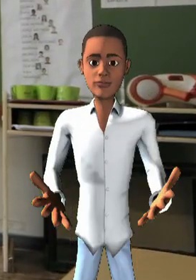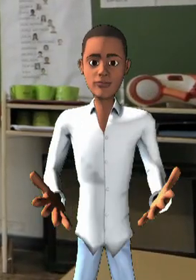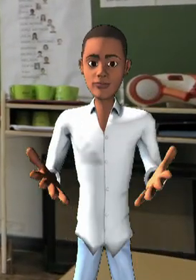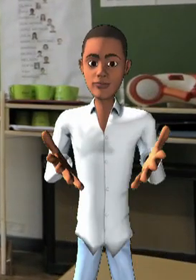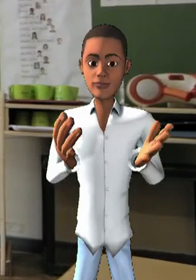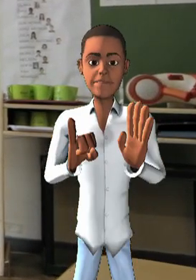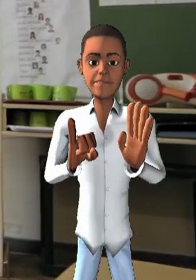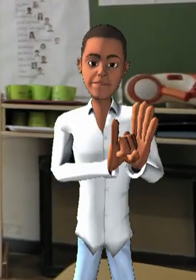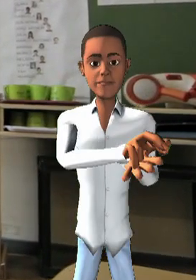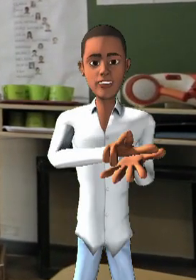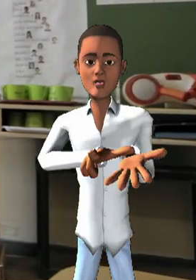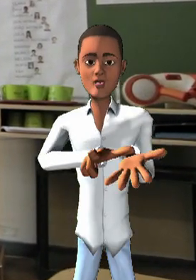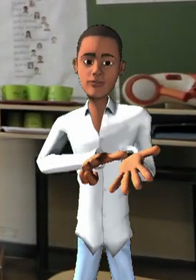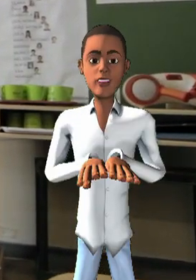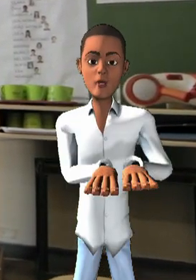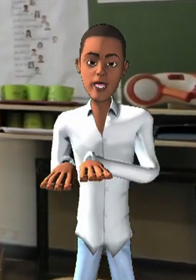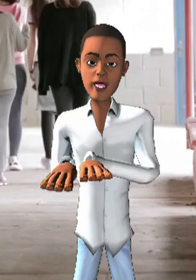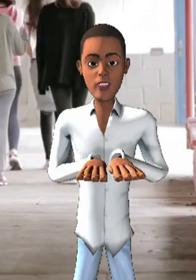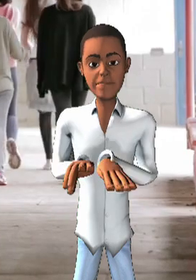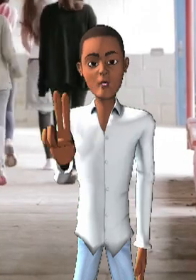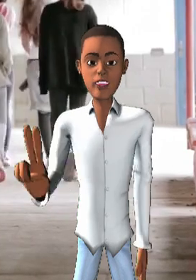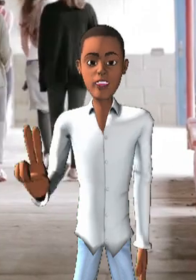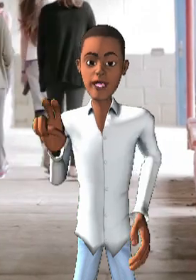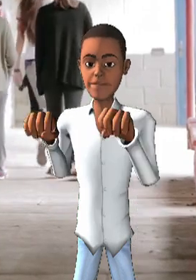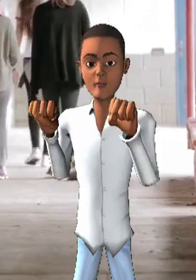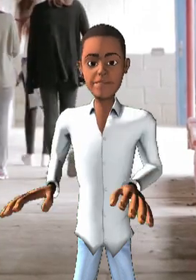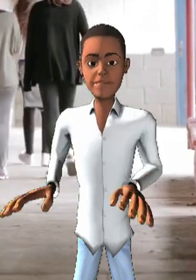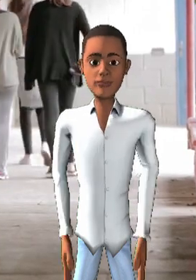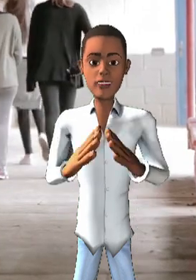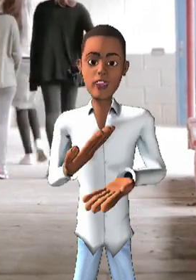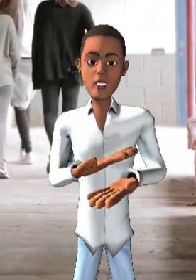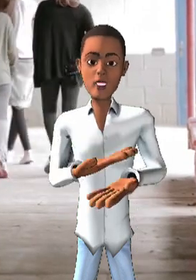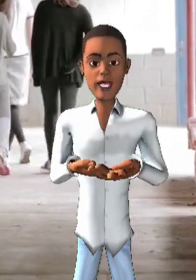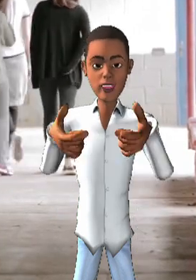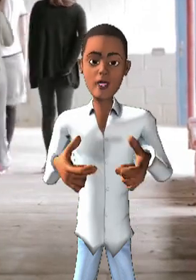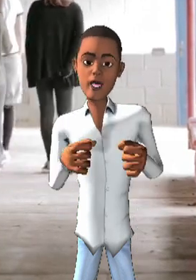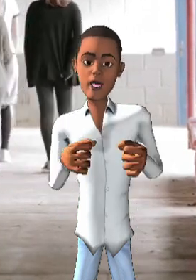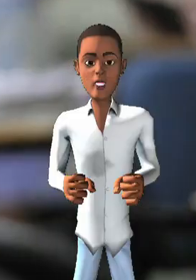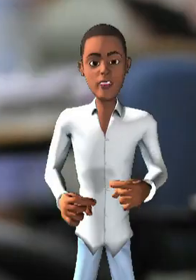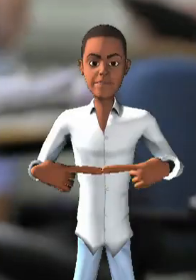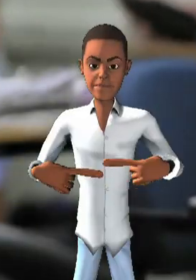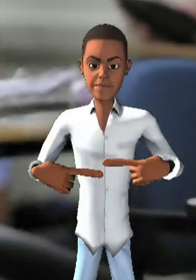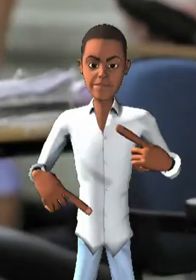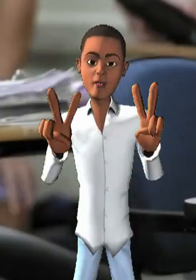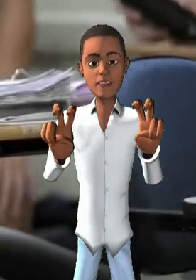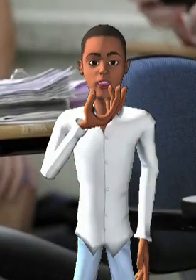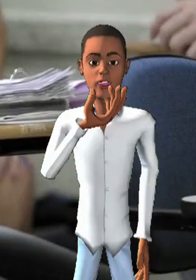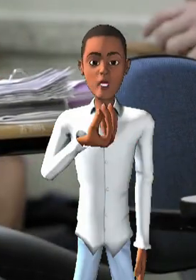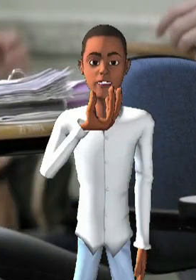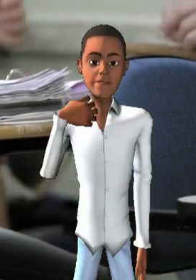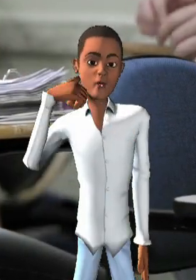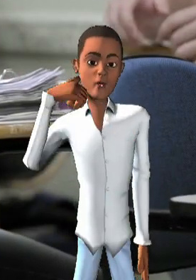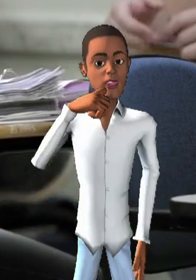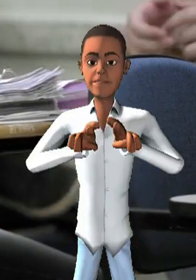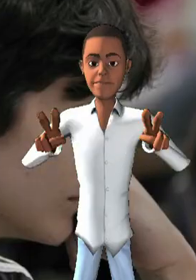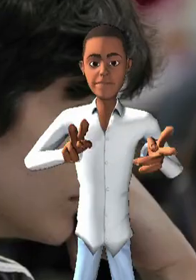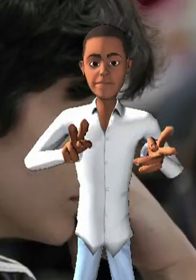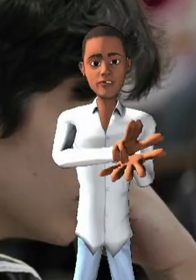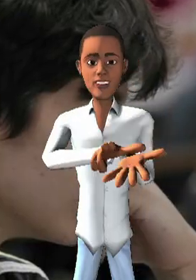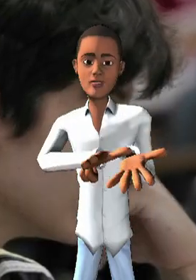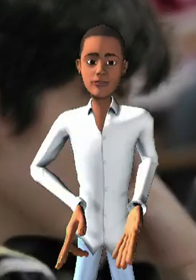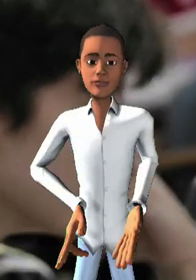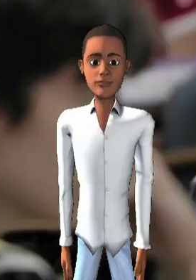Uma das formas de promover a igualdade de gênero é com a educação. As escolas podem ser esse espaço para questionar a diferença entre